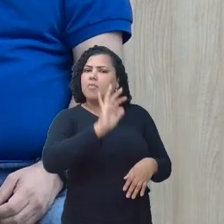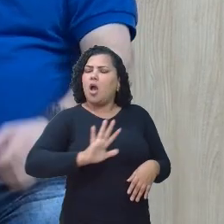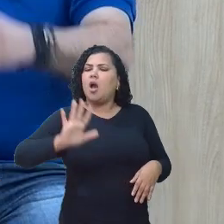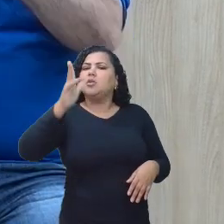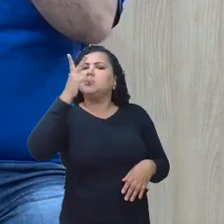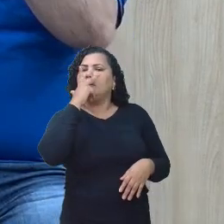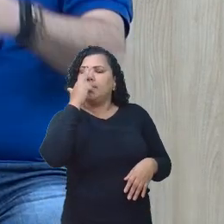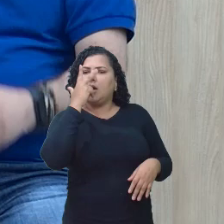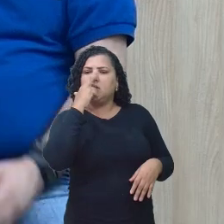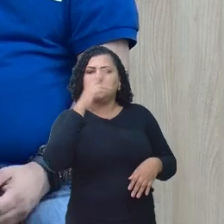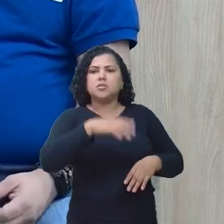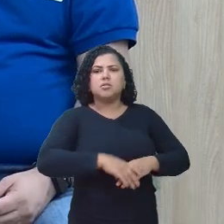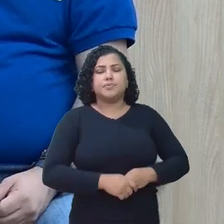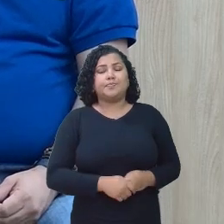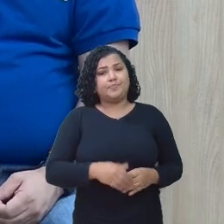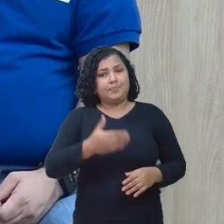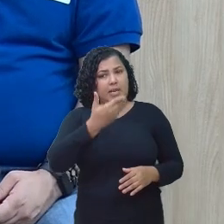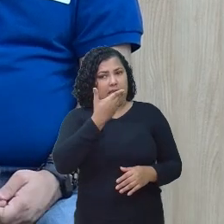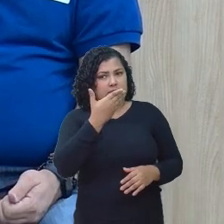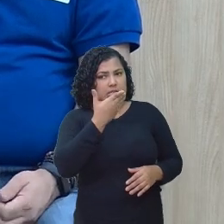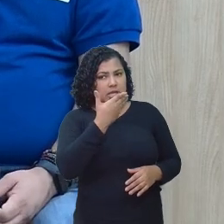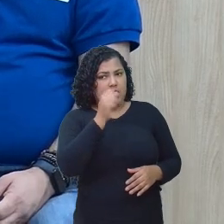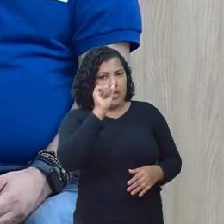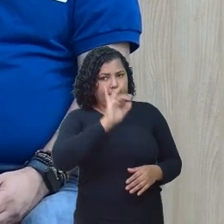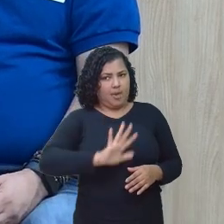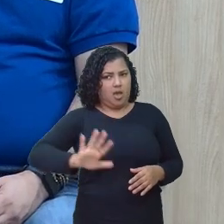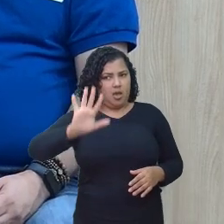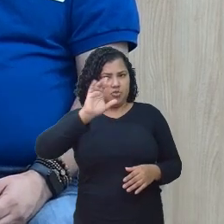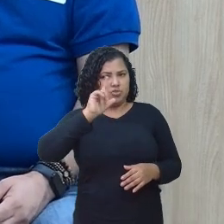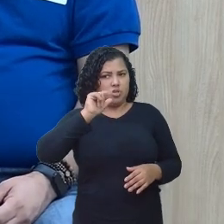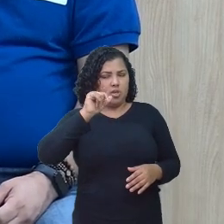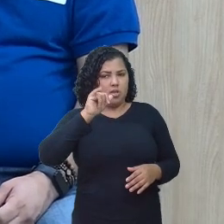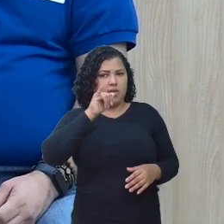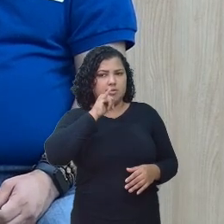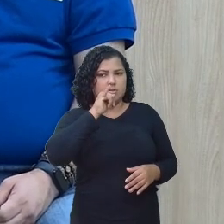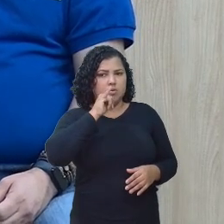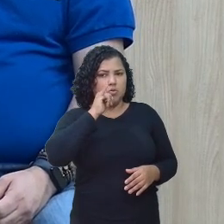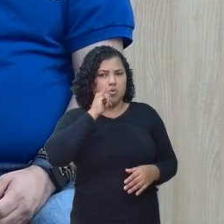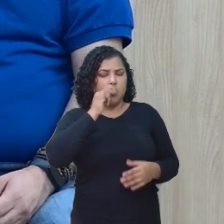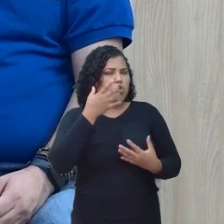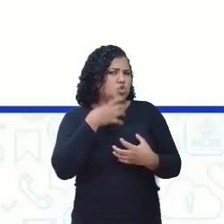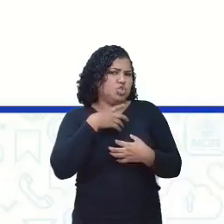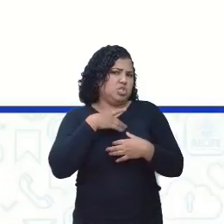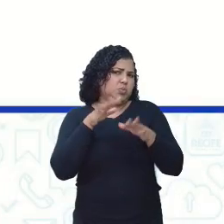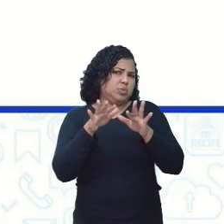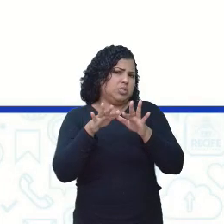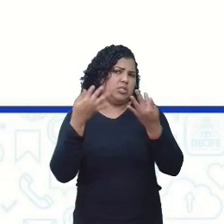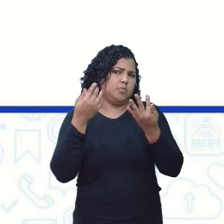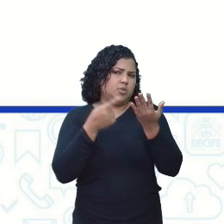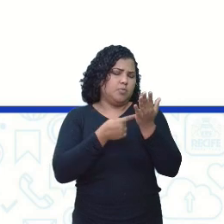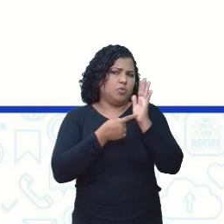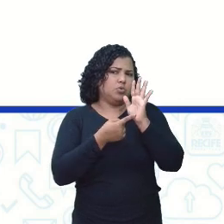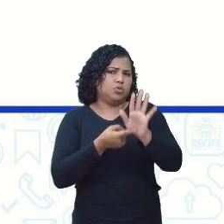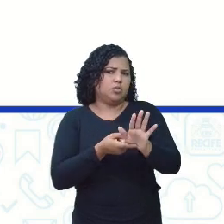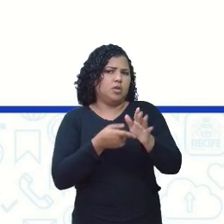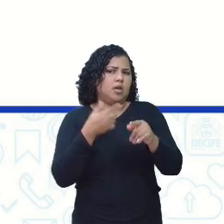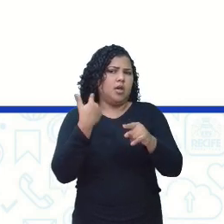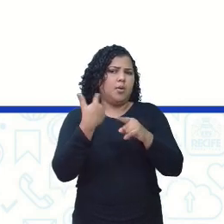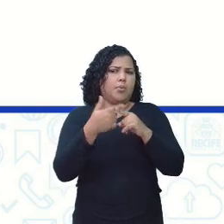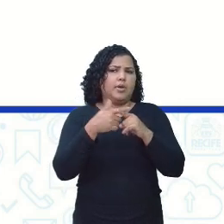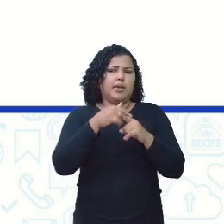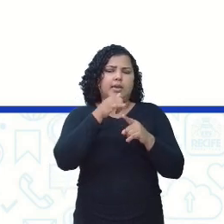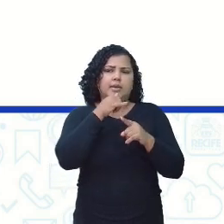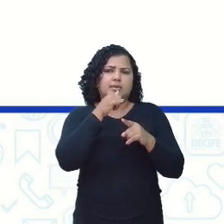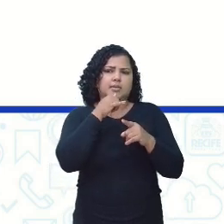também. Essa daí da imagem é uma forma até bem simples, né? Talvez pela questão do clima